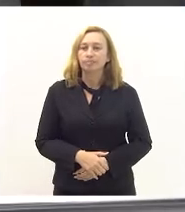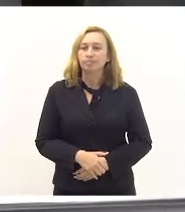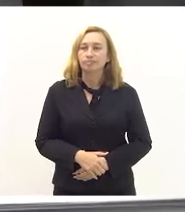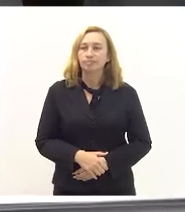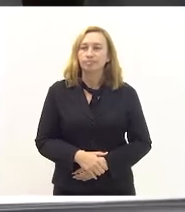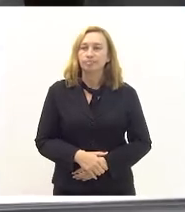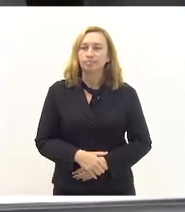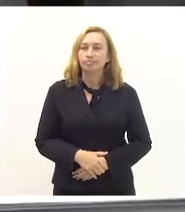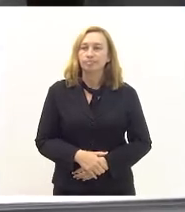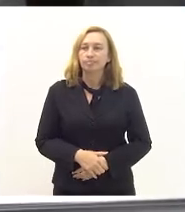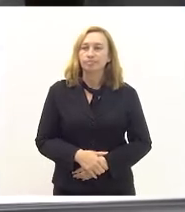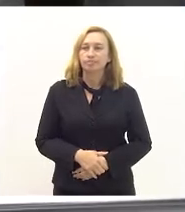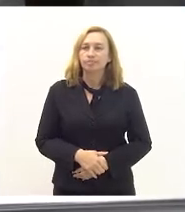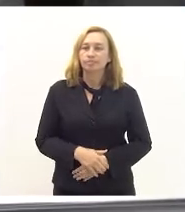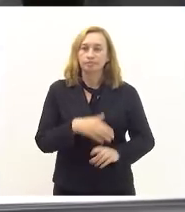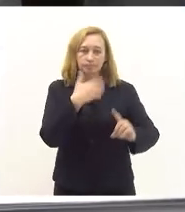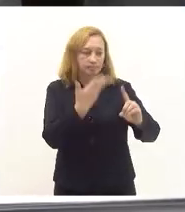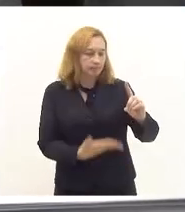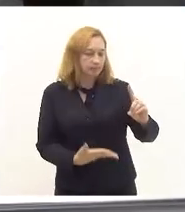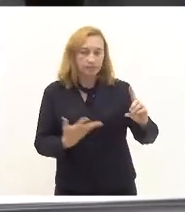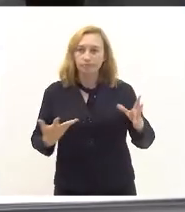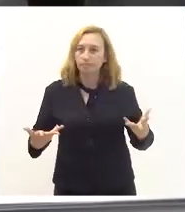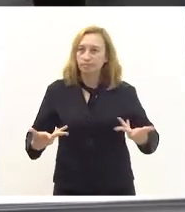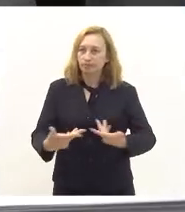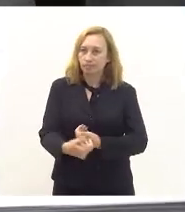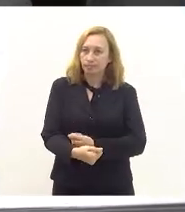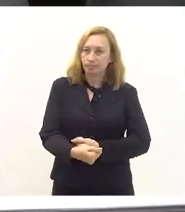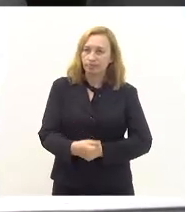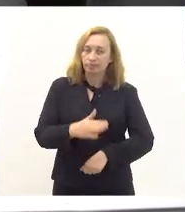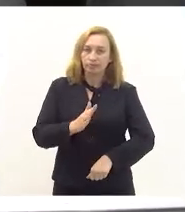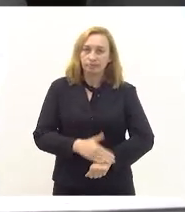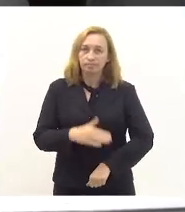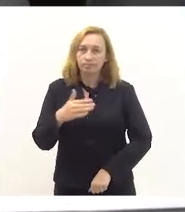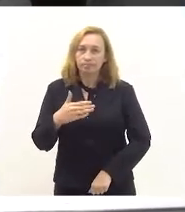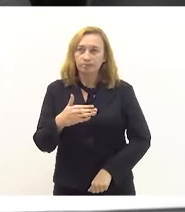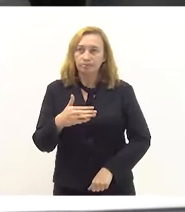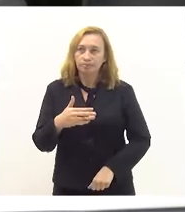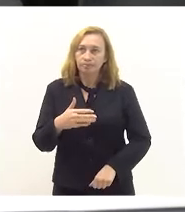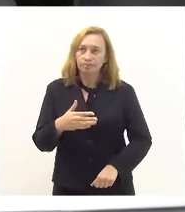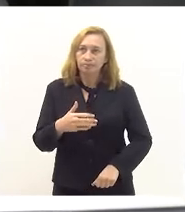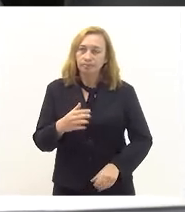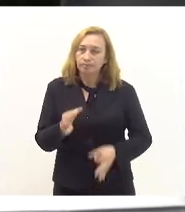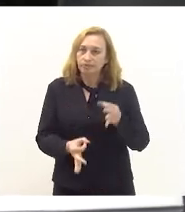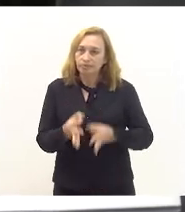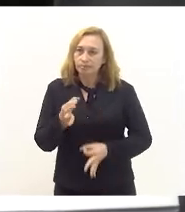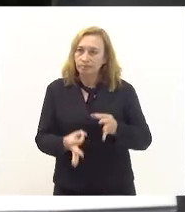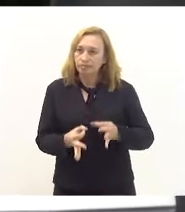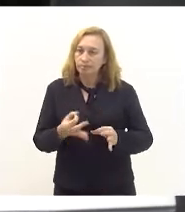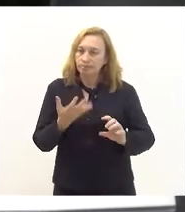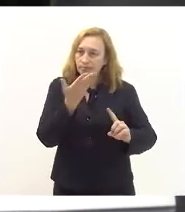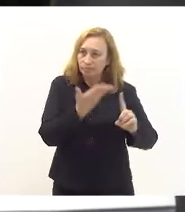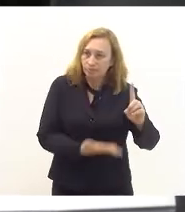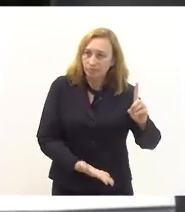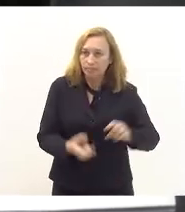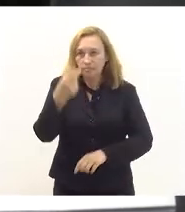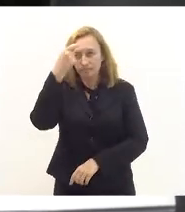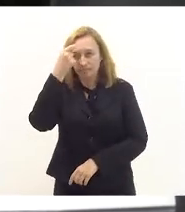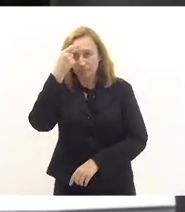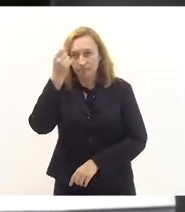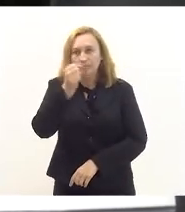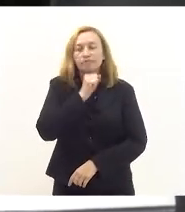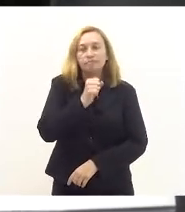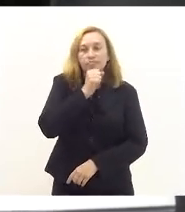por essa belíssima homenagem, mas muito mais do que por essa belíssima e justa homenagem à memória do meu avô